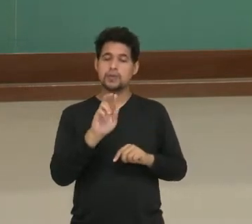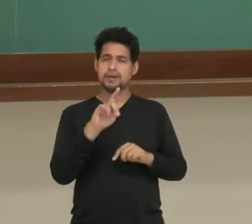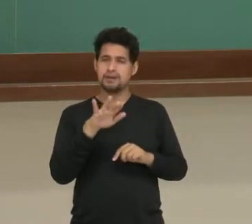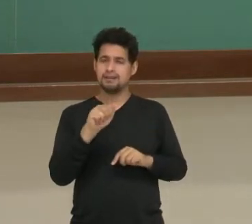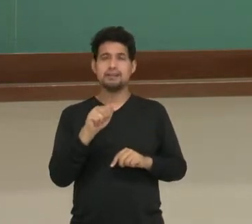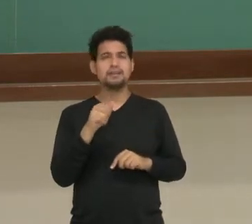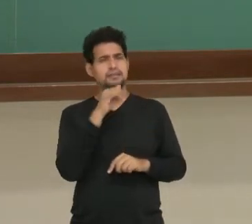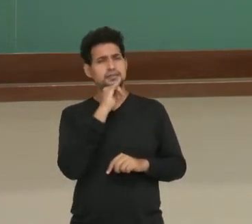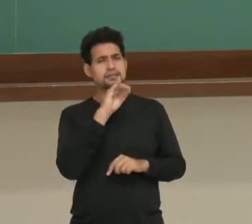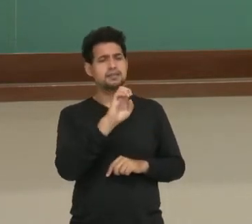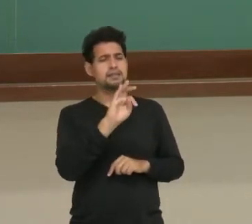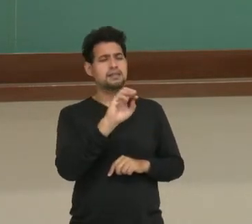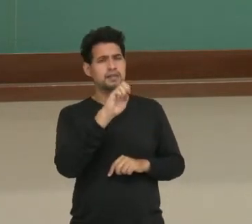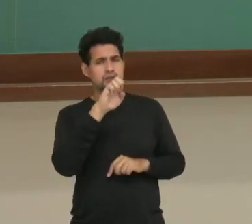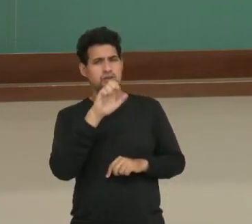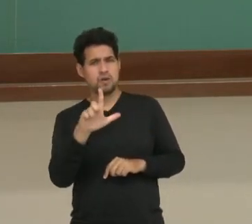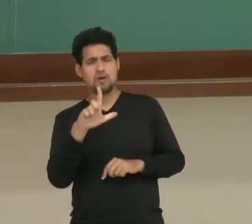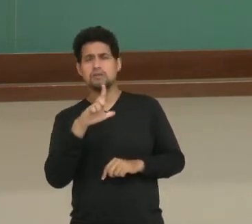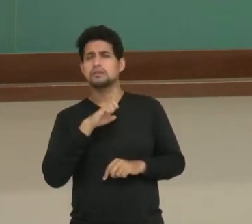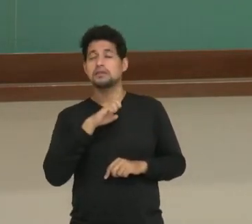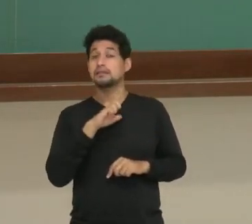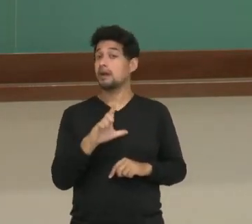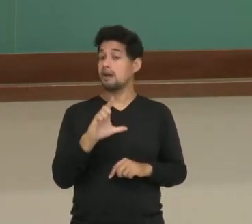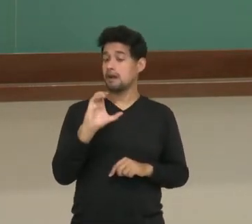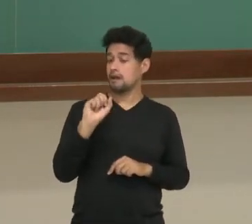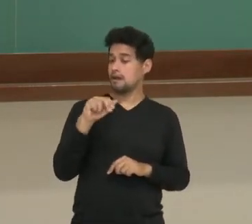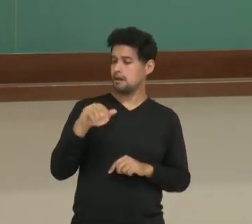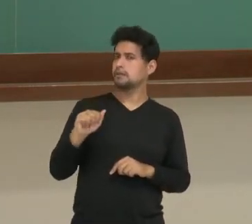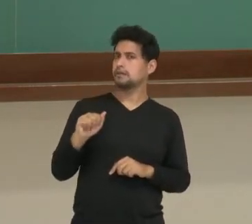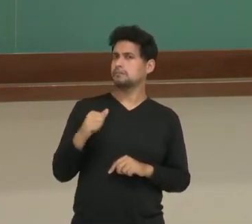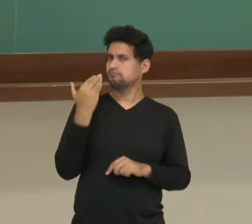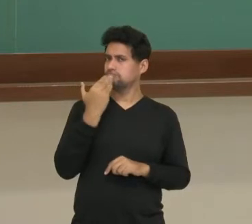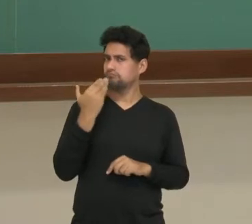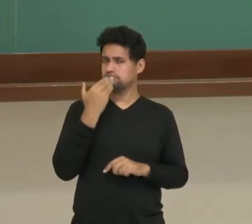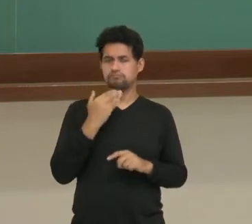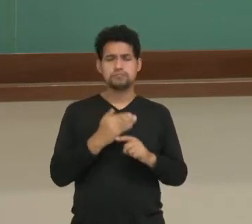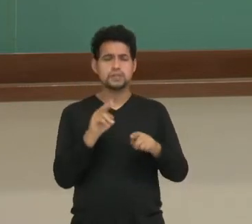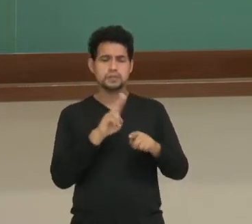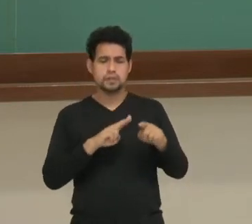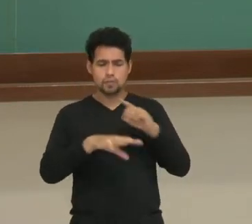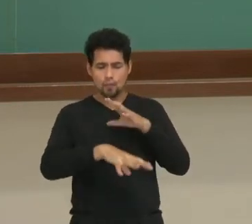O etanol é proveniente da cana-de-açúcar, da extração